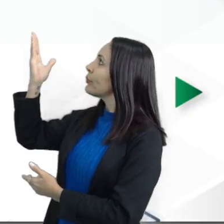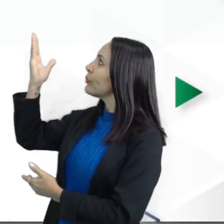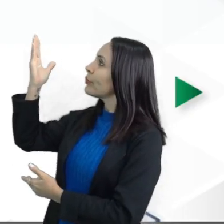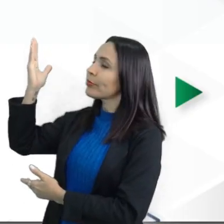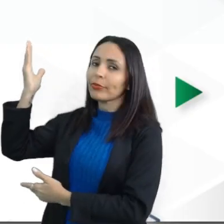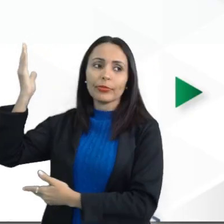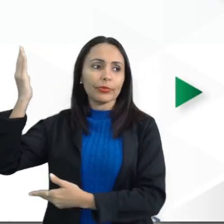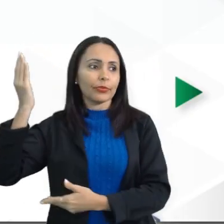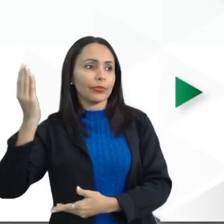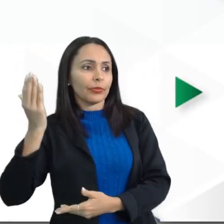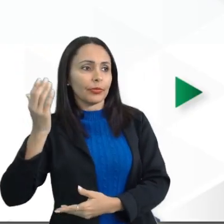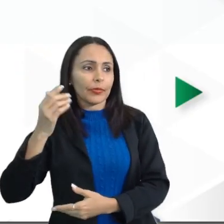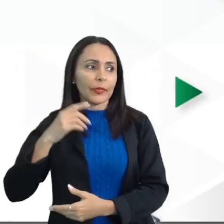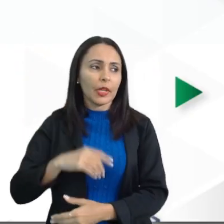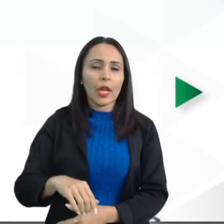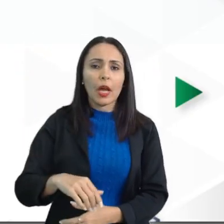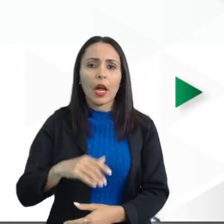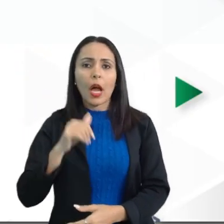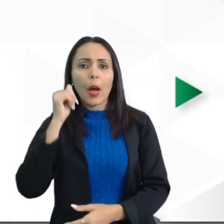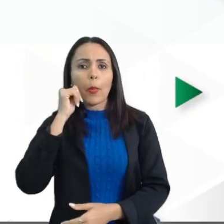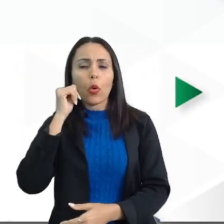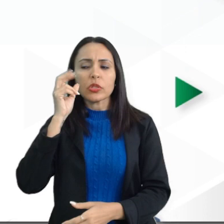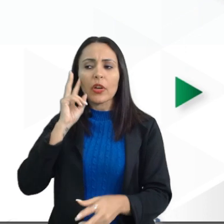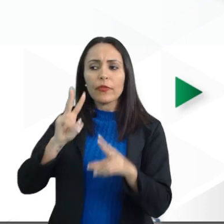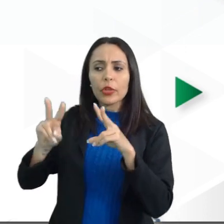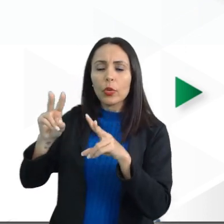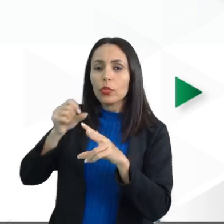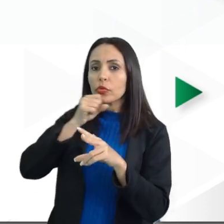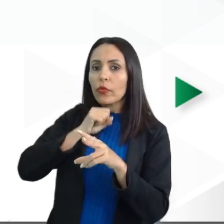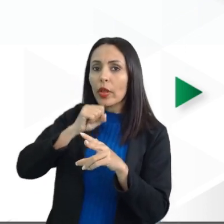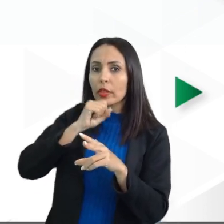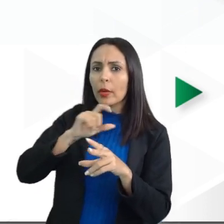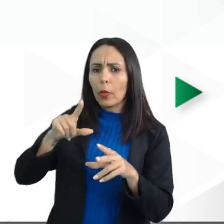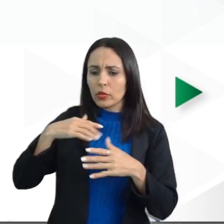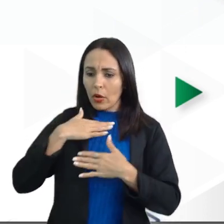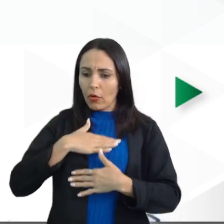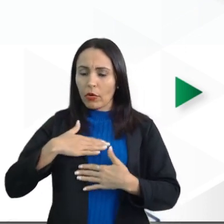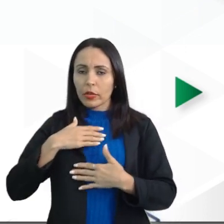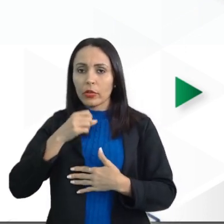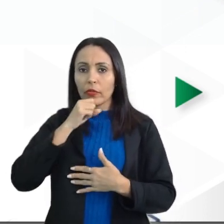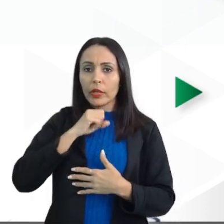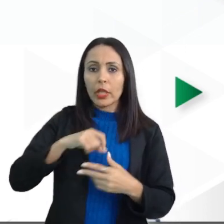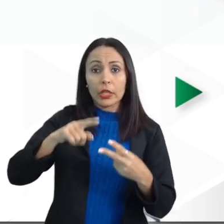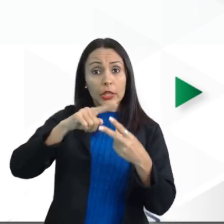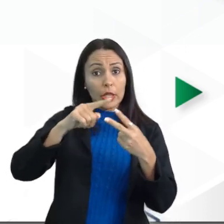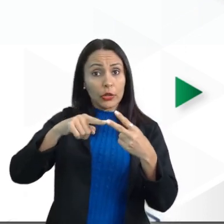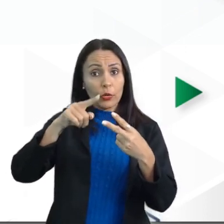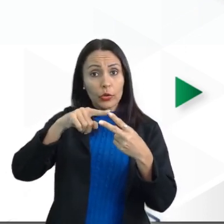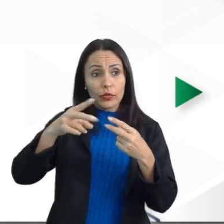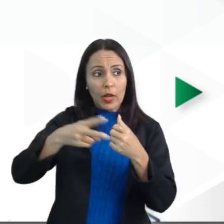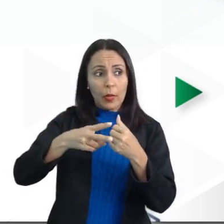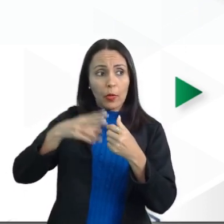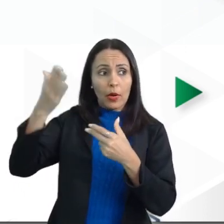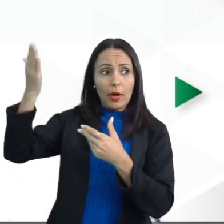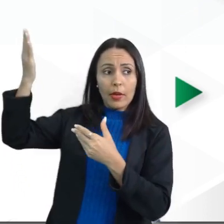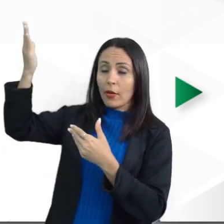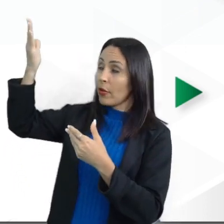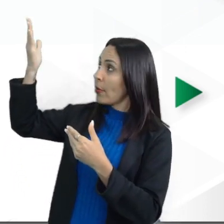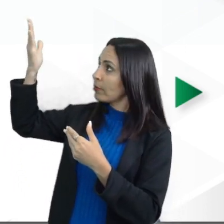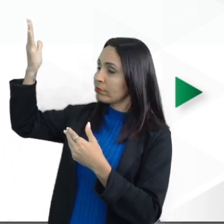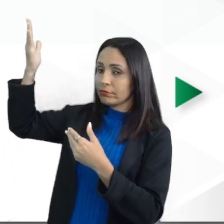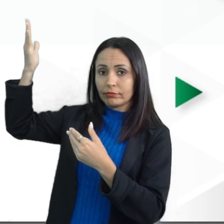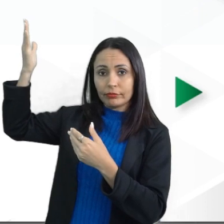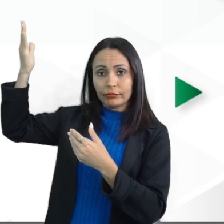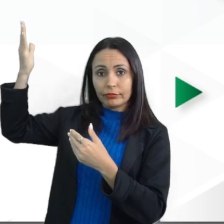moça viu o sorvete. A moça gosta de sorvete. Tenho dois verbos aí, viu e